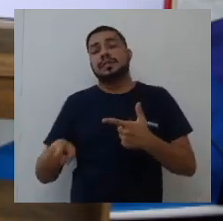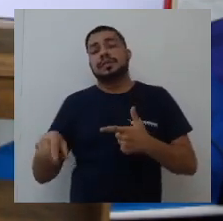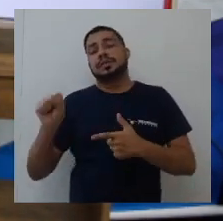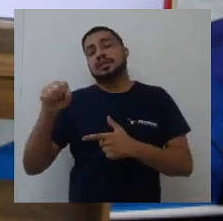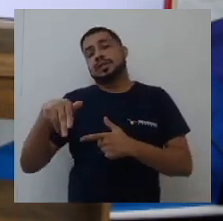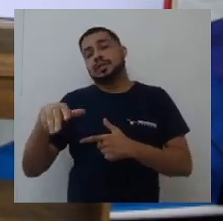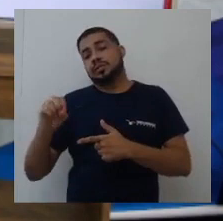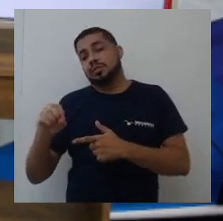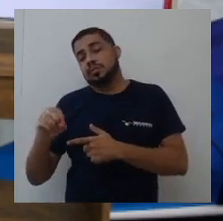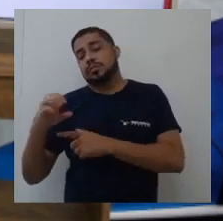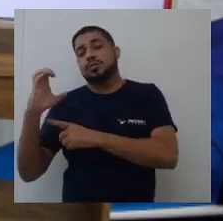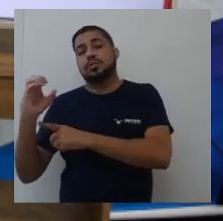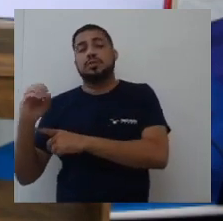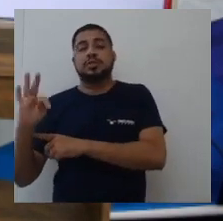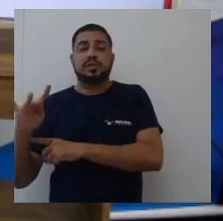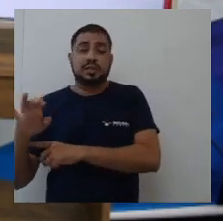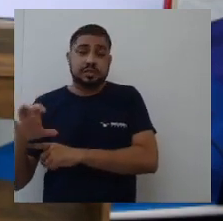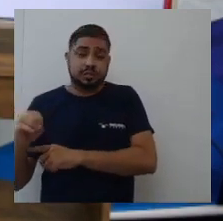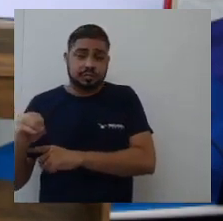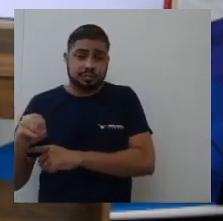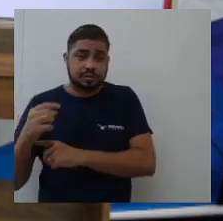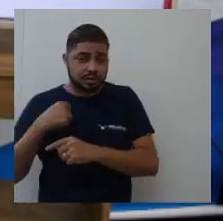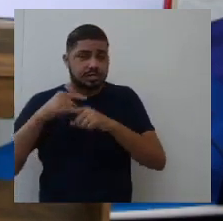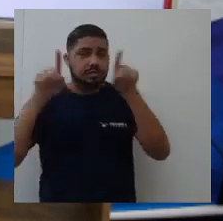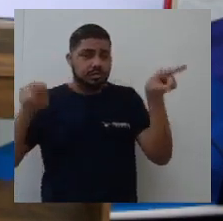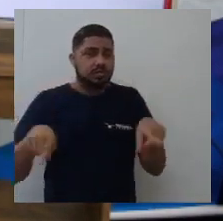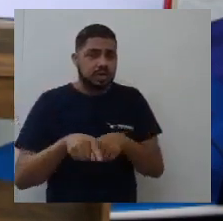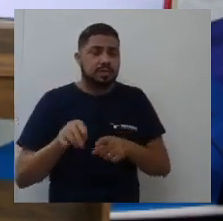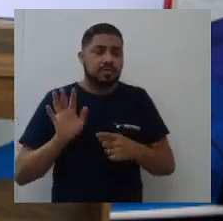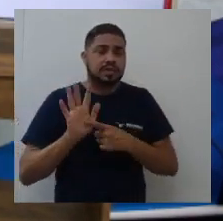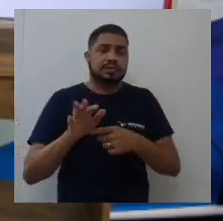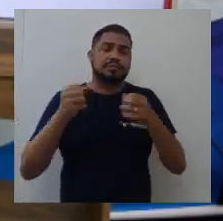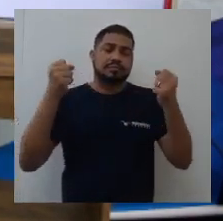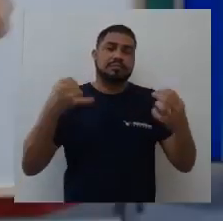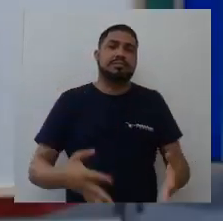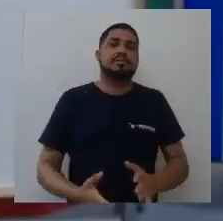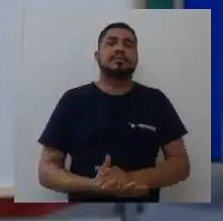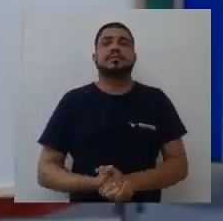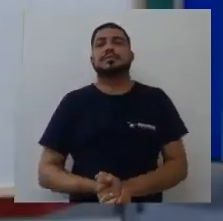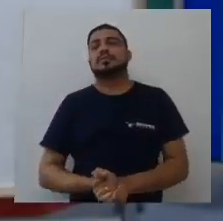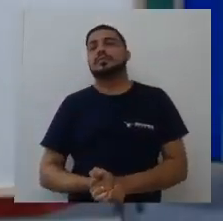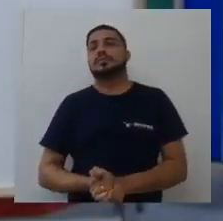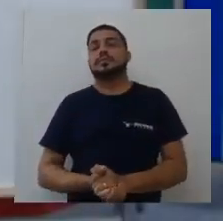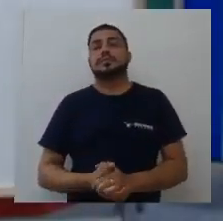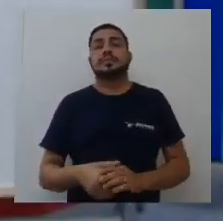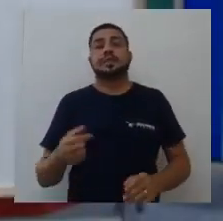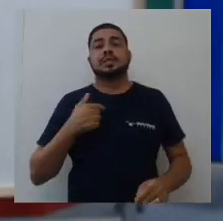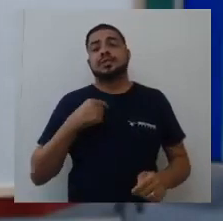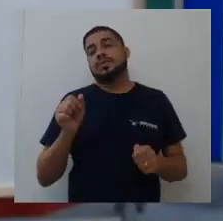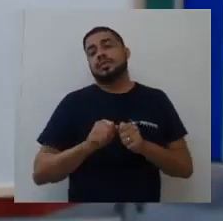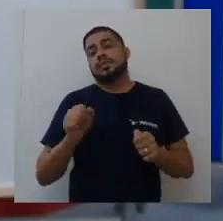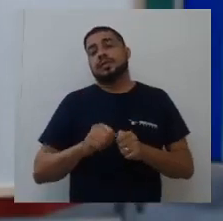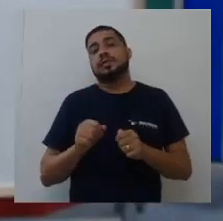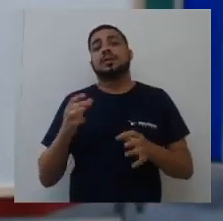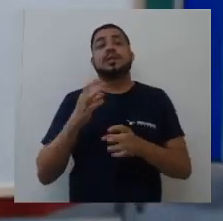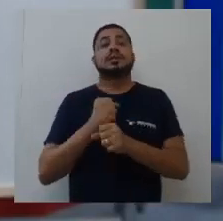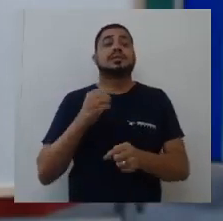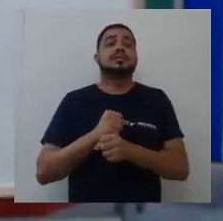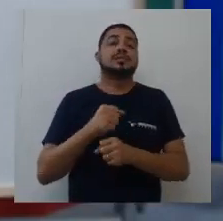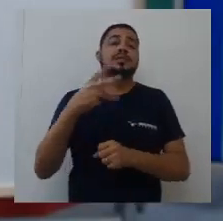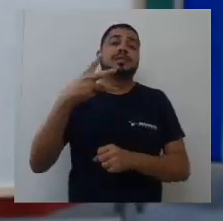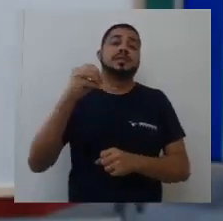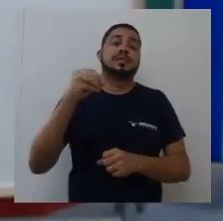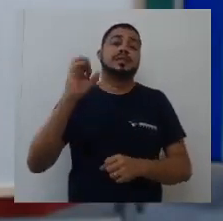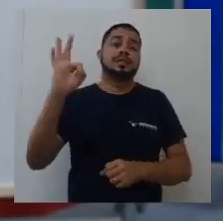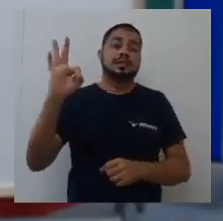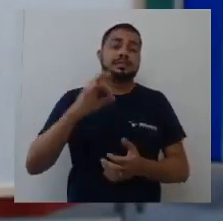cosseno. Assim, vê só, Luana. Eu vou para o quadro aqui para te explicar isso bem direitinho. Olha só. Eu vou fazer aquela conta do de 30